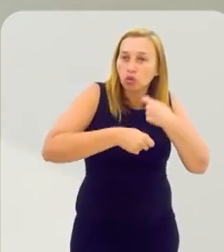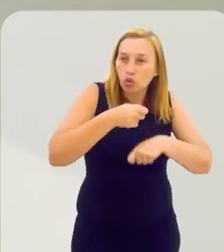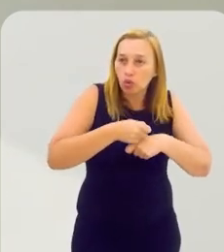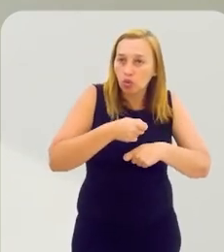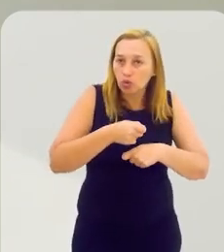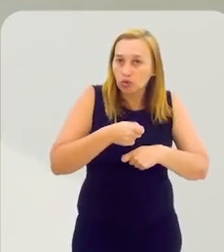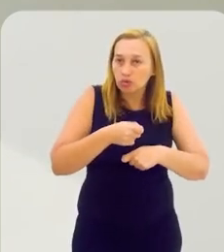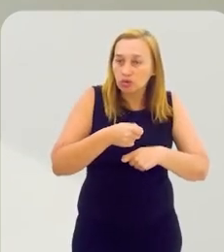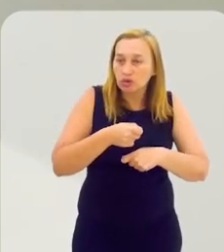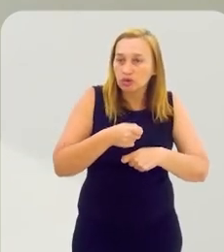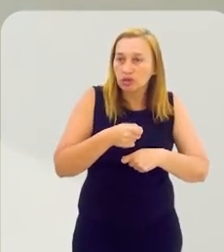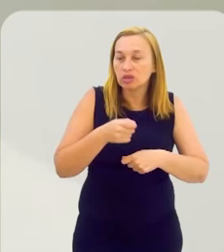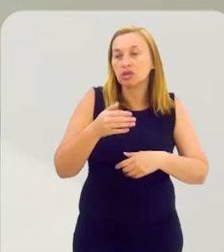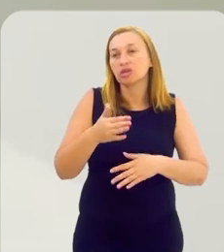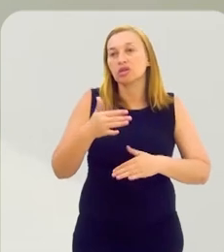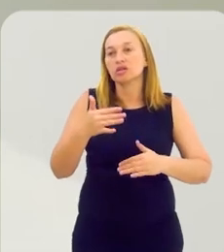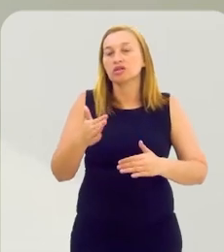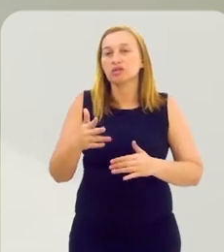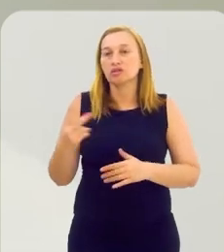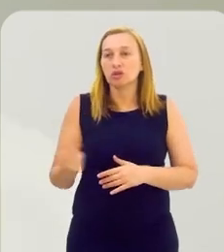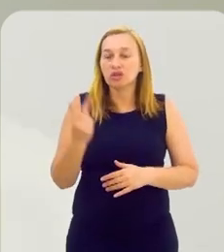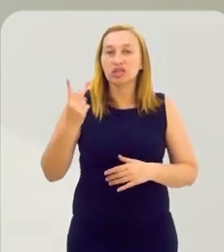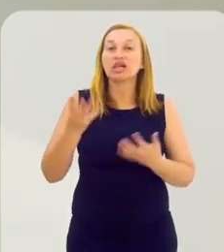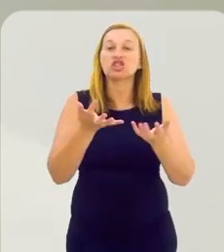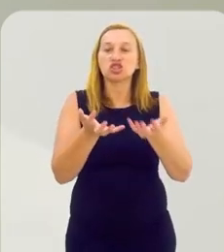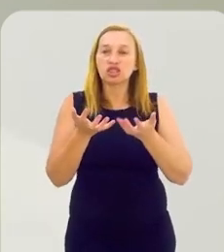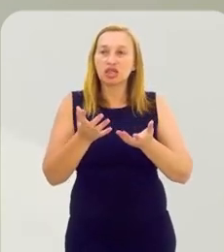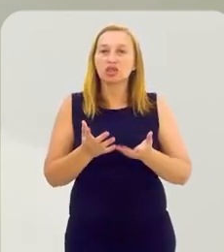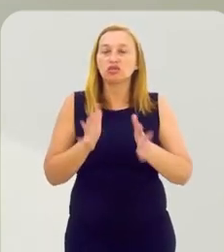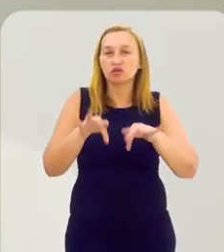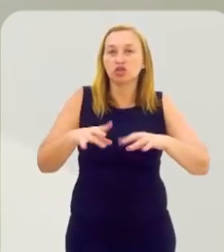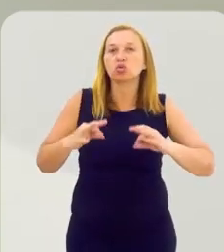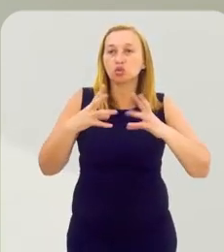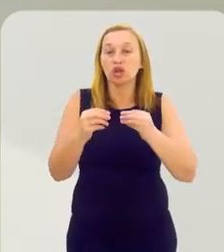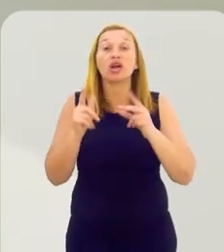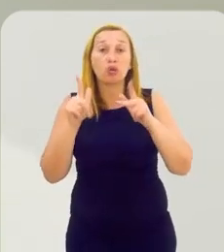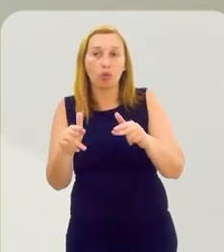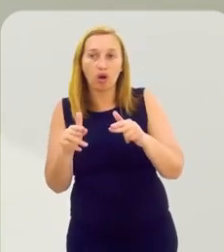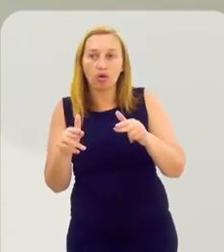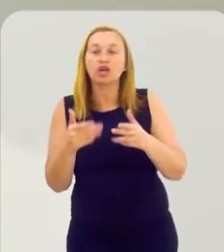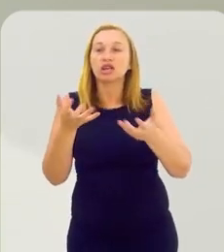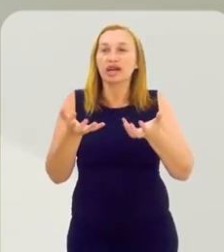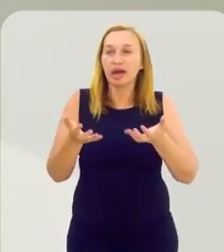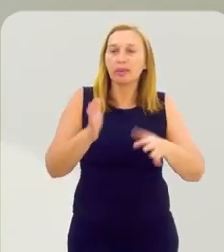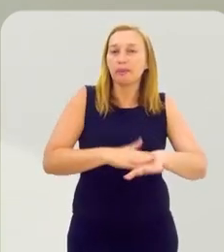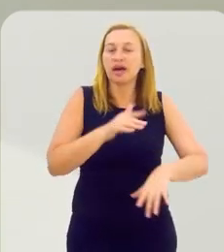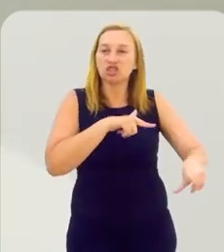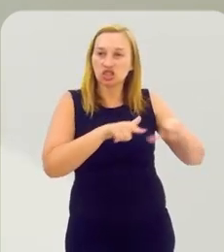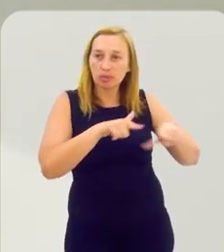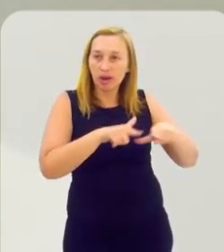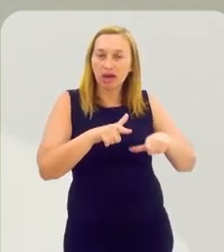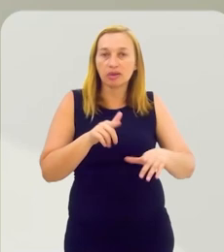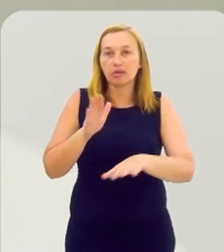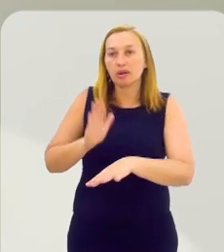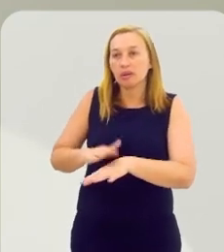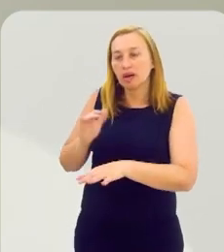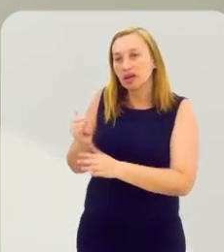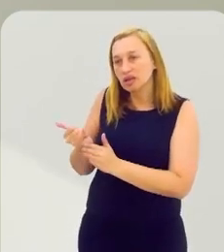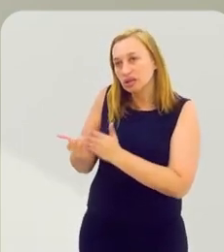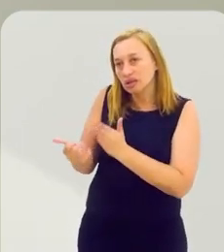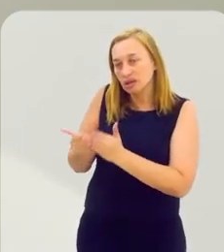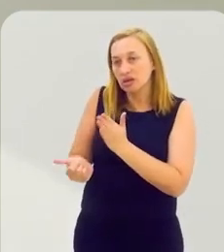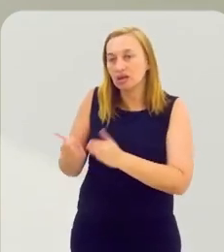e a viabilidade dos negócios esteja contemplada. O que a gente quer, no fim das contas, é a mesma coisa. A gente quer mais emprego, mais imposto, mais empresa,